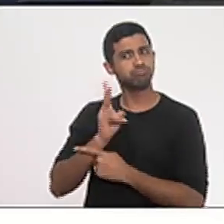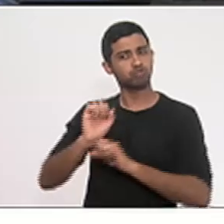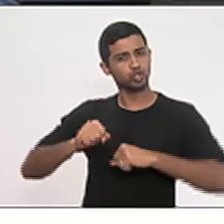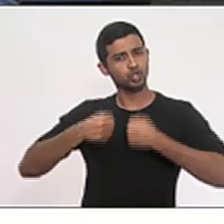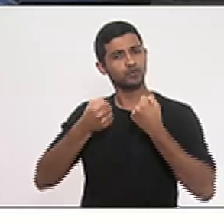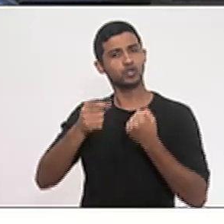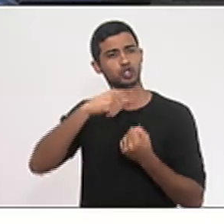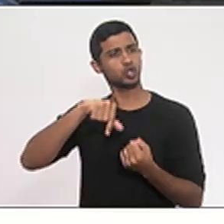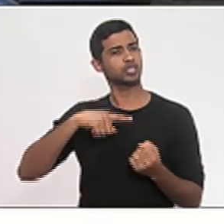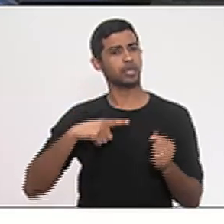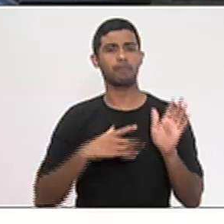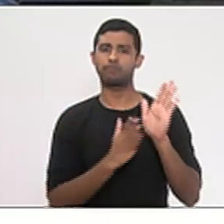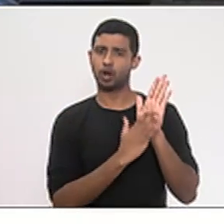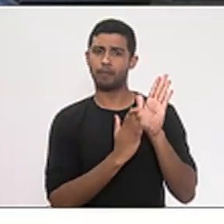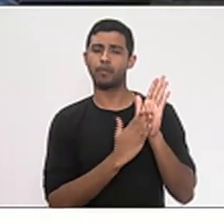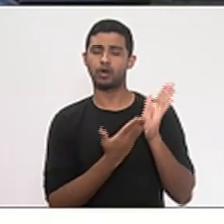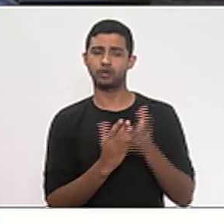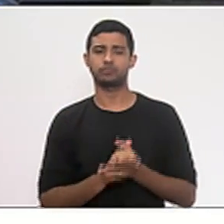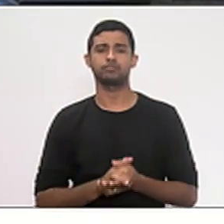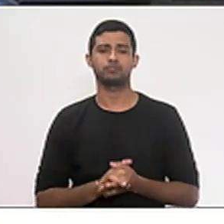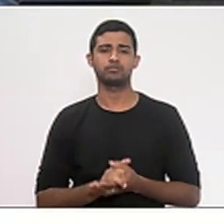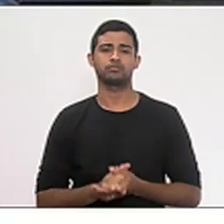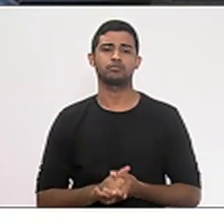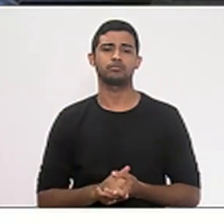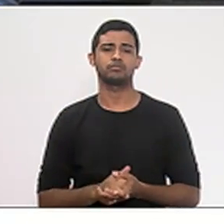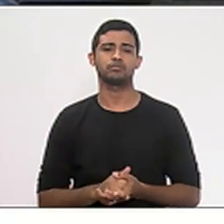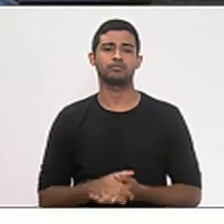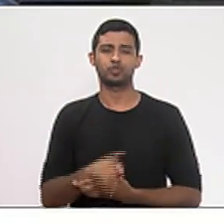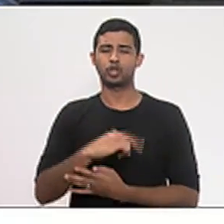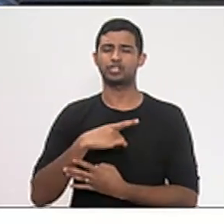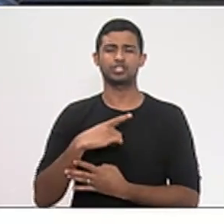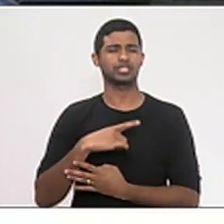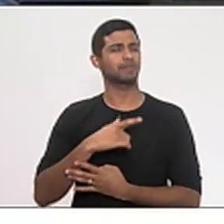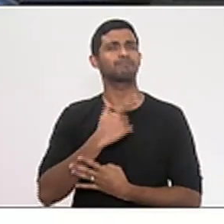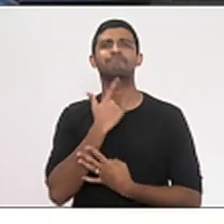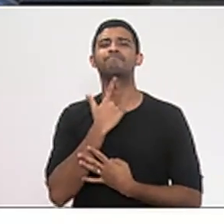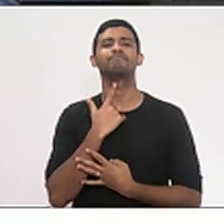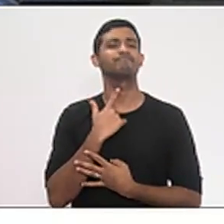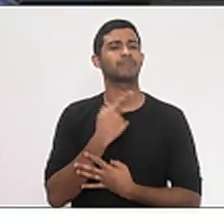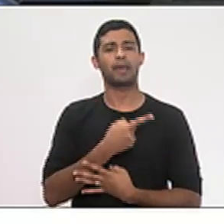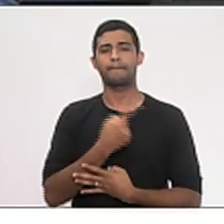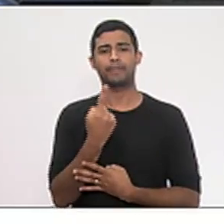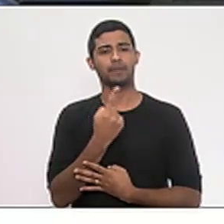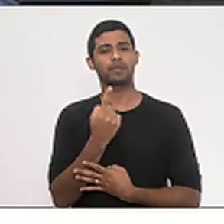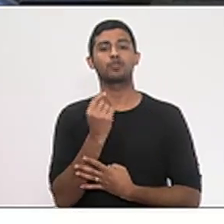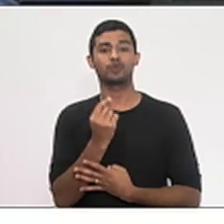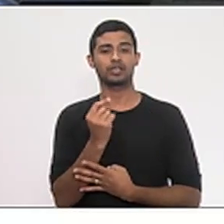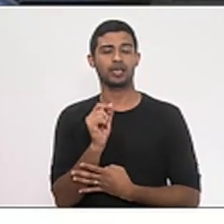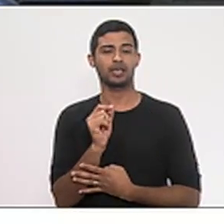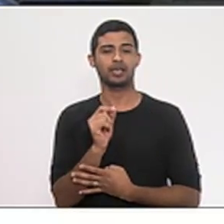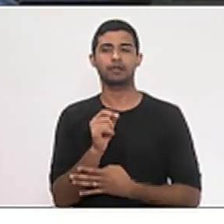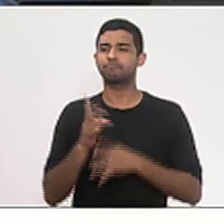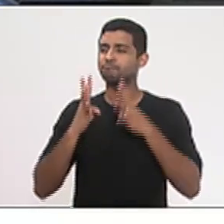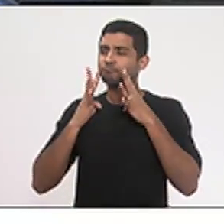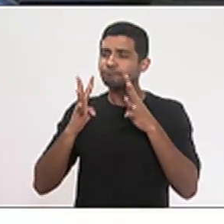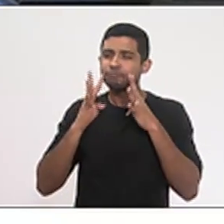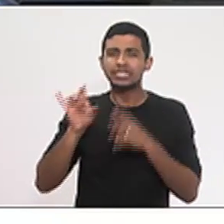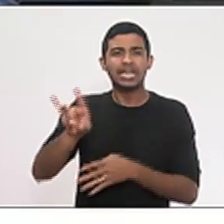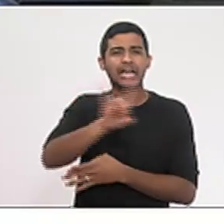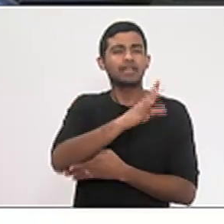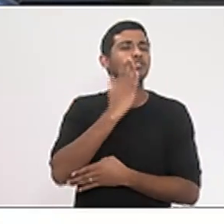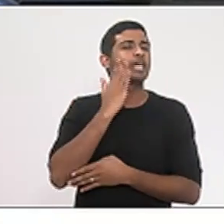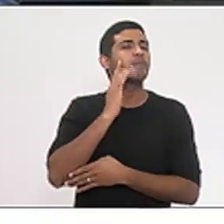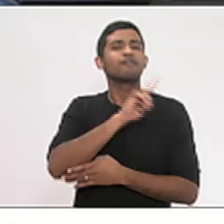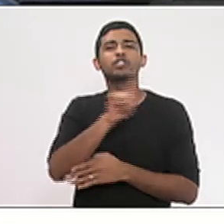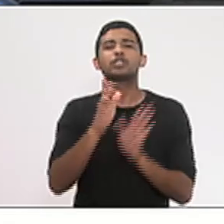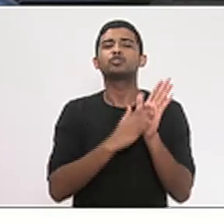nossa proposta. Tá? A gente tem a intenção de estar... Primeiro, que a gente quer mais ouvir para saber o que vocês têm a nos